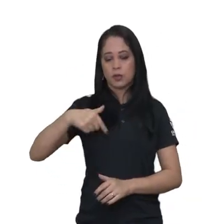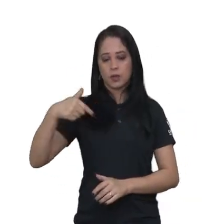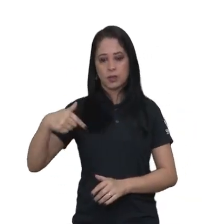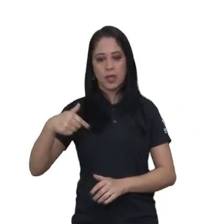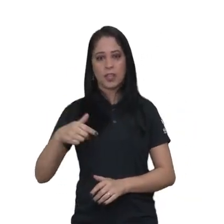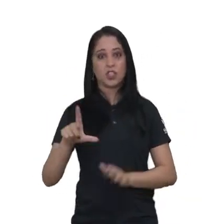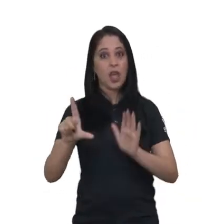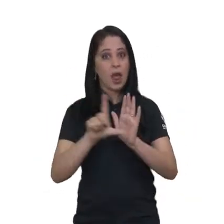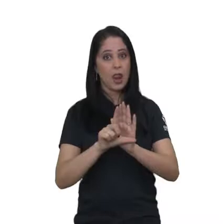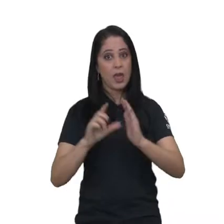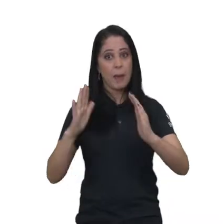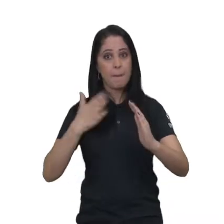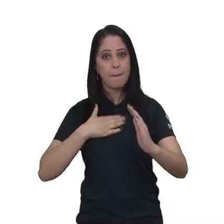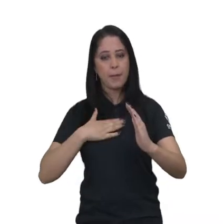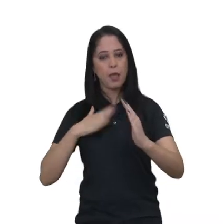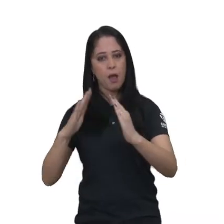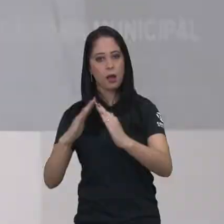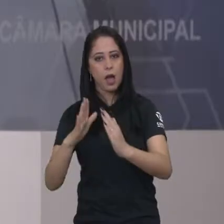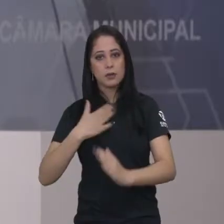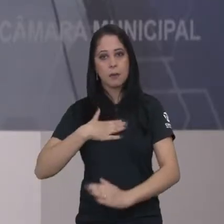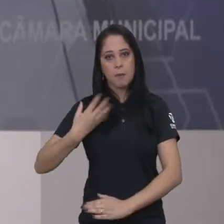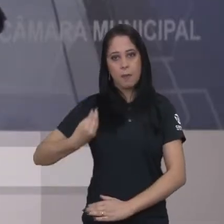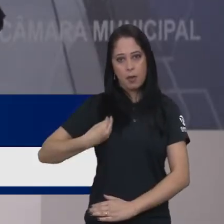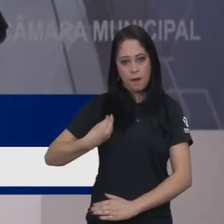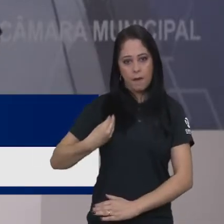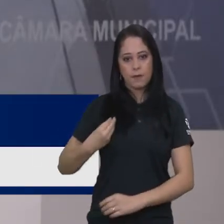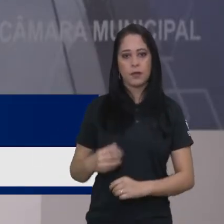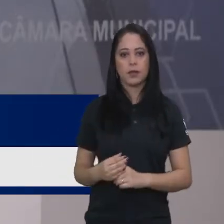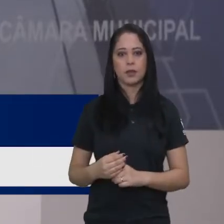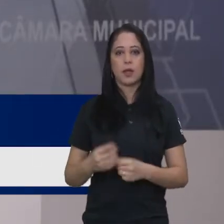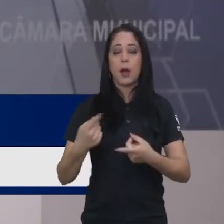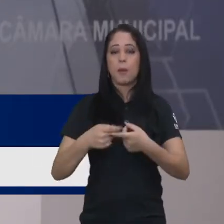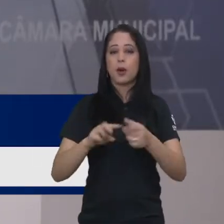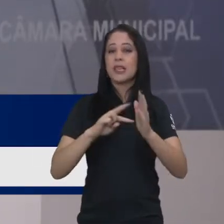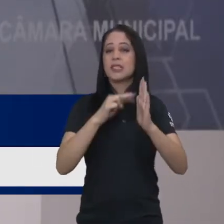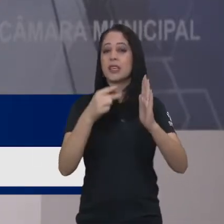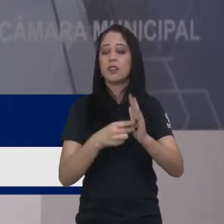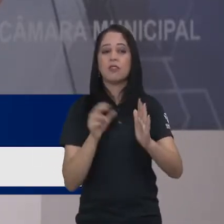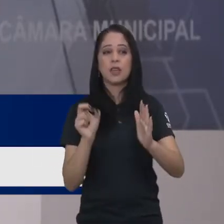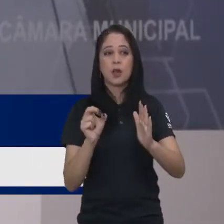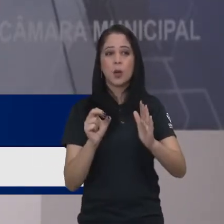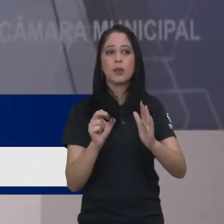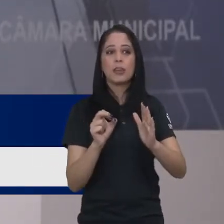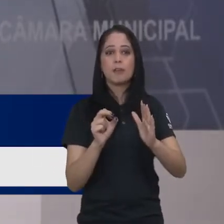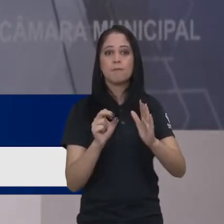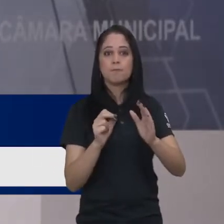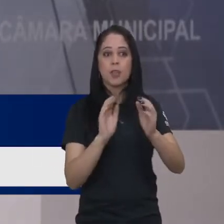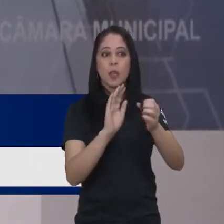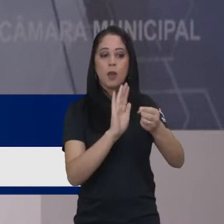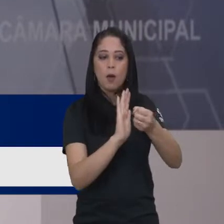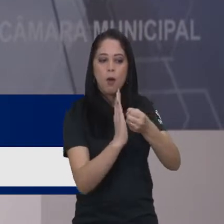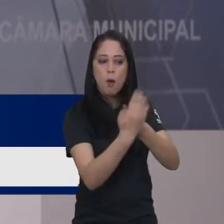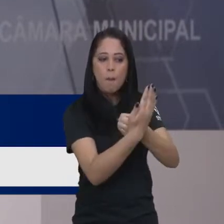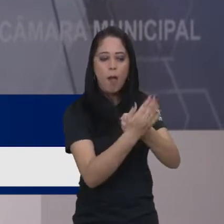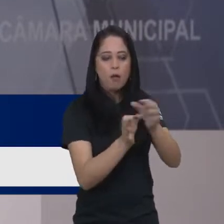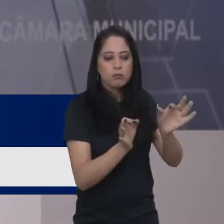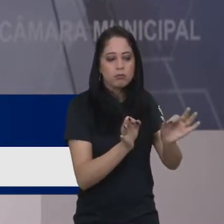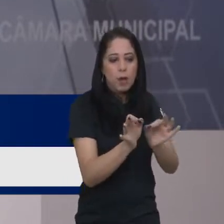é a Lei do Minha Casa Minha Vida, que foi o primeiro diploma que trouxe o conceito de regularização fundiária, que envolve medidas